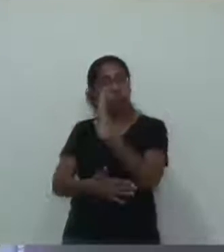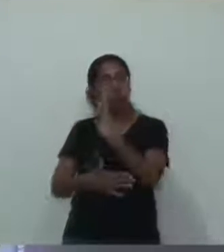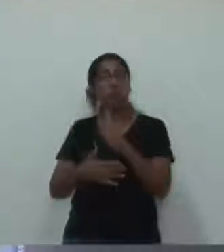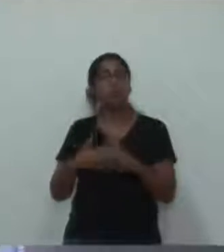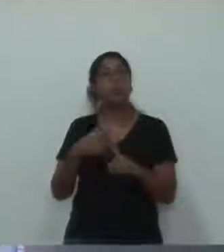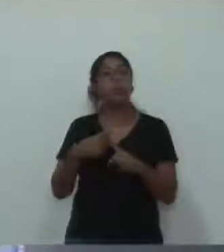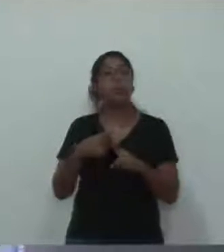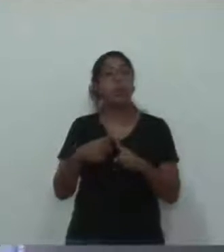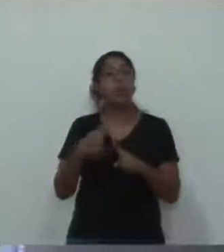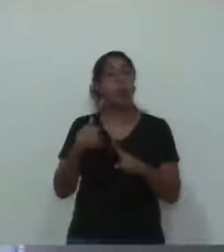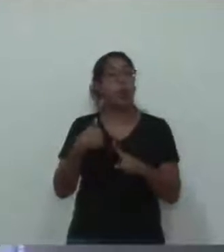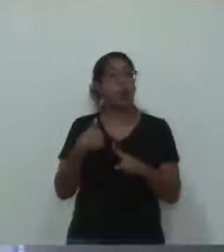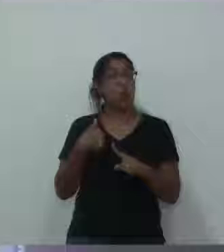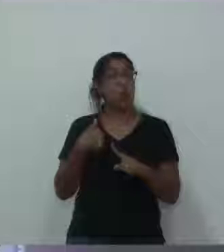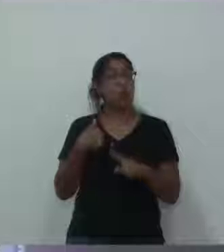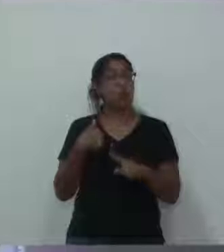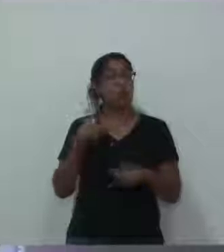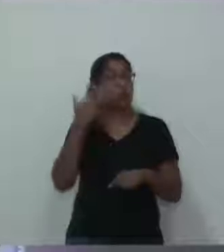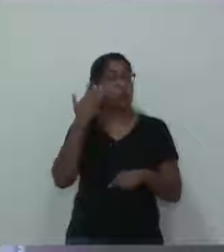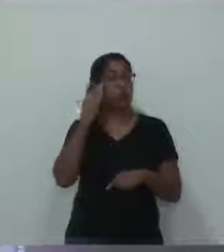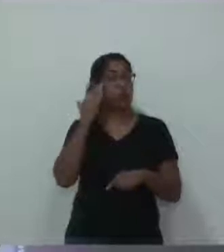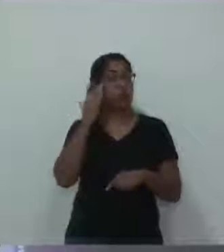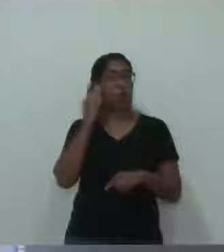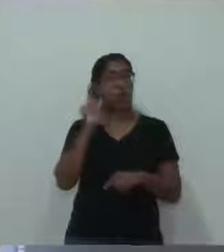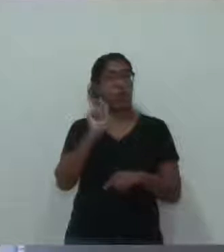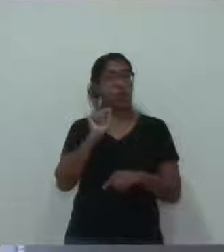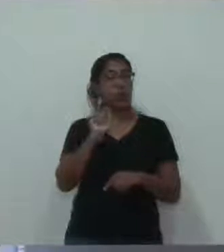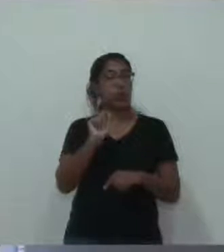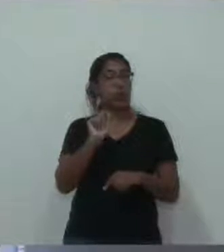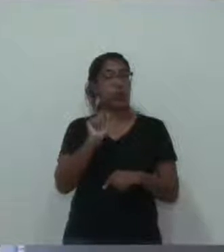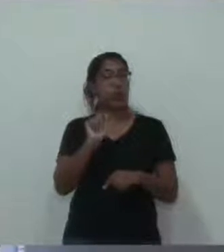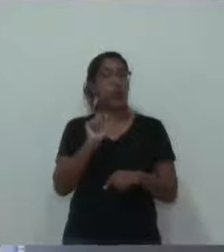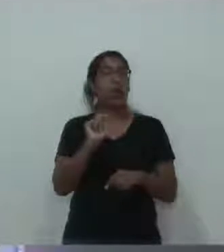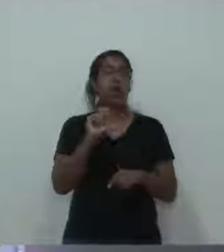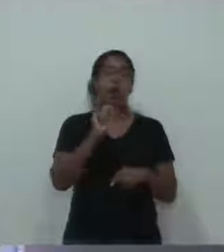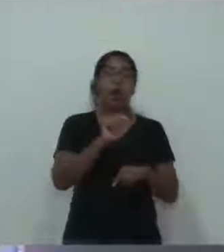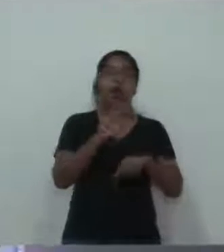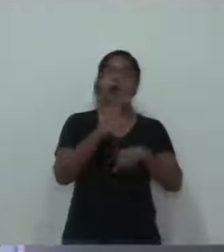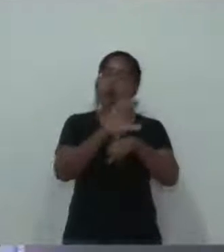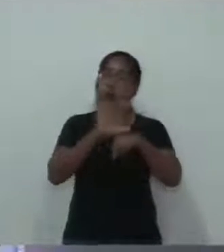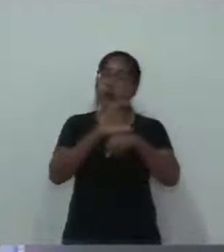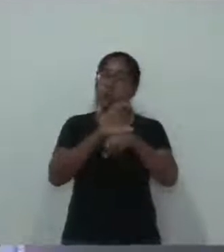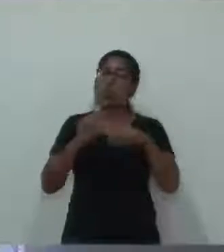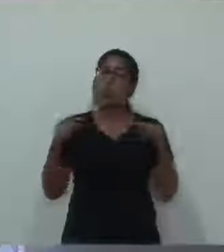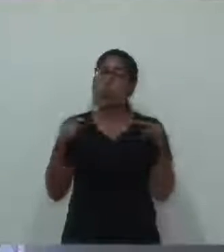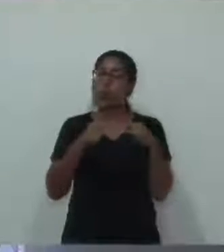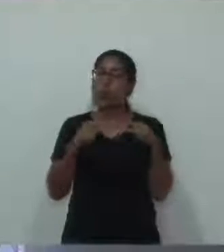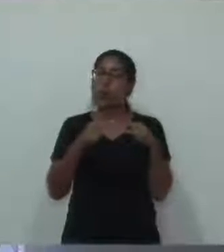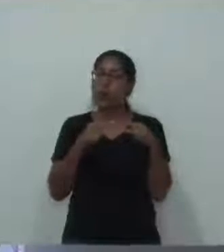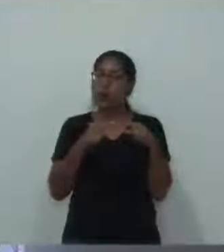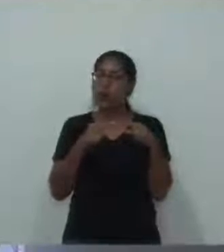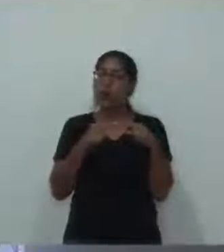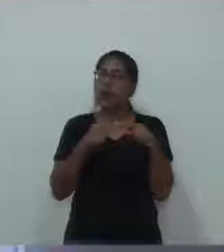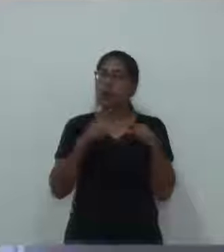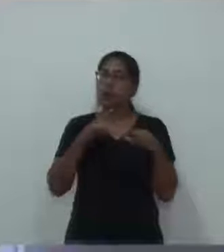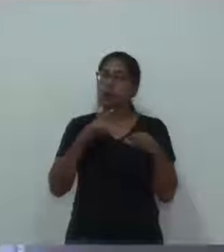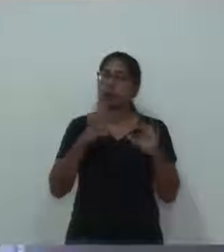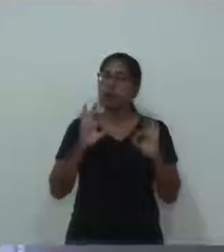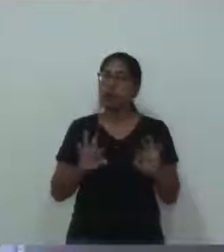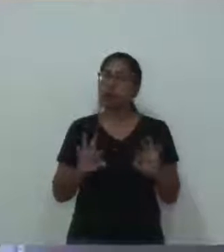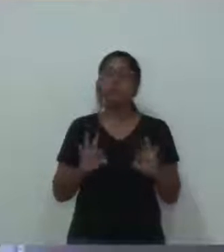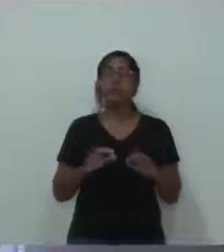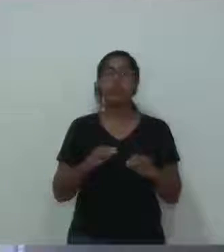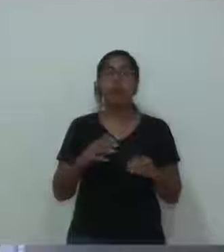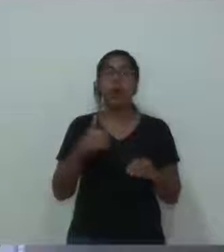mim, o meu entendimento, ela teve o parecer no aspecto da constitucionalidade e legalidade contrário da Comissão de Constituição, Justiça e Redação, e